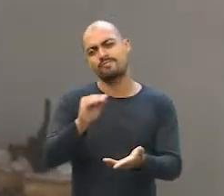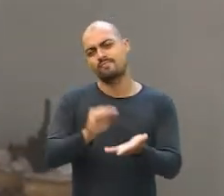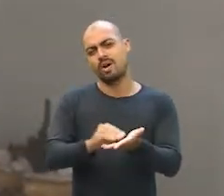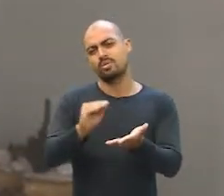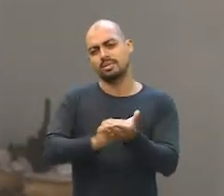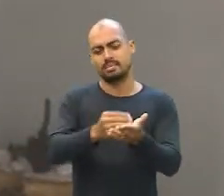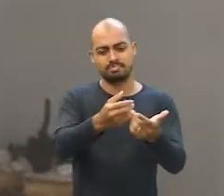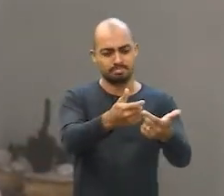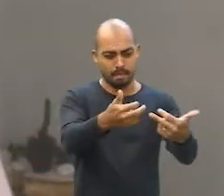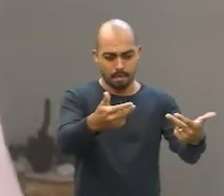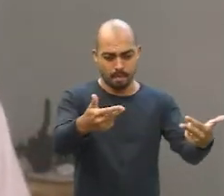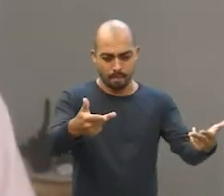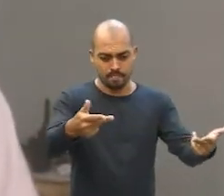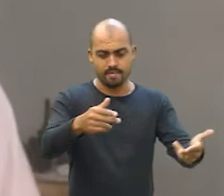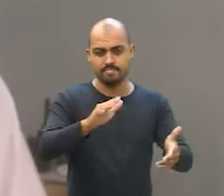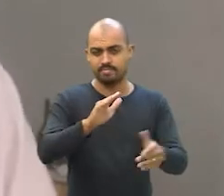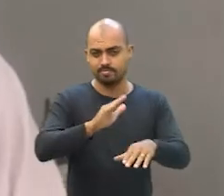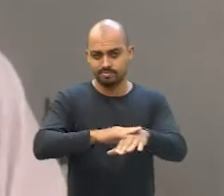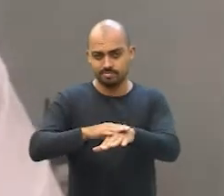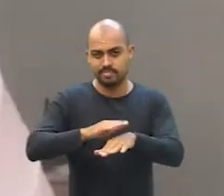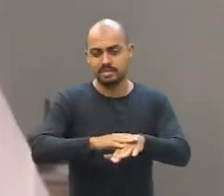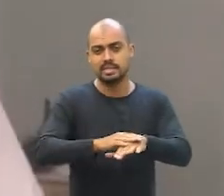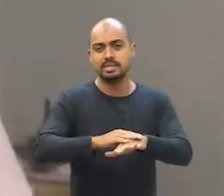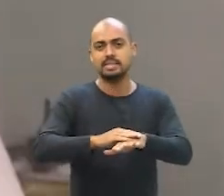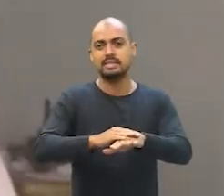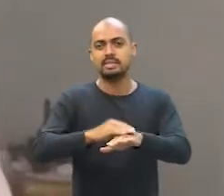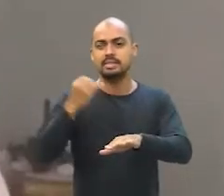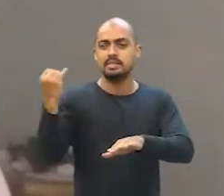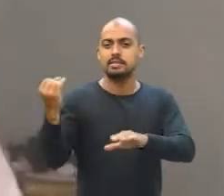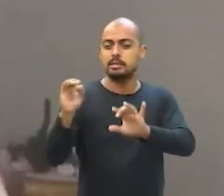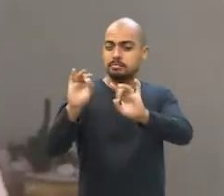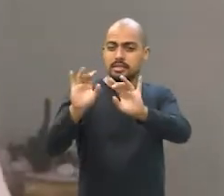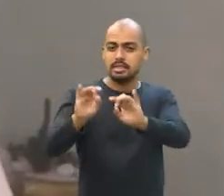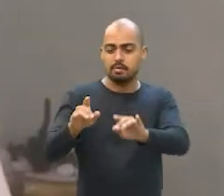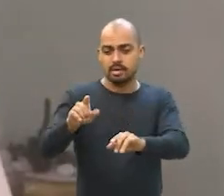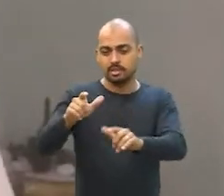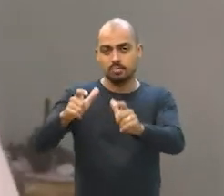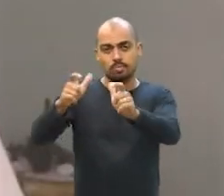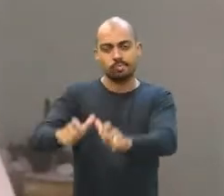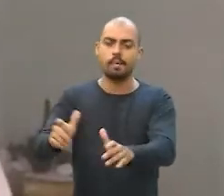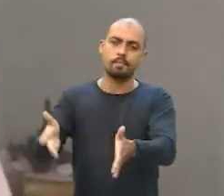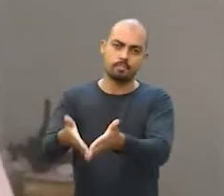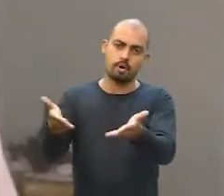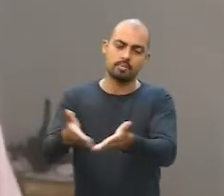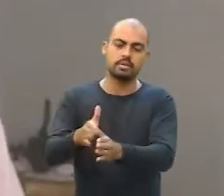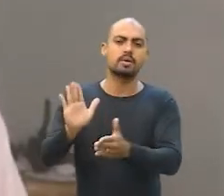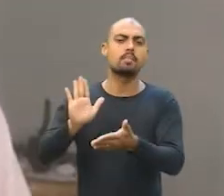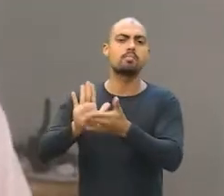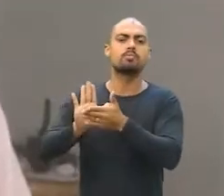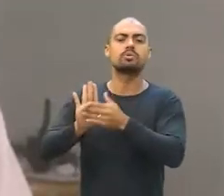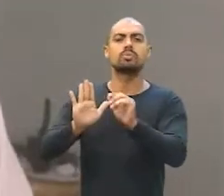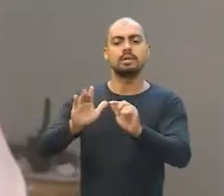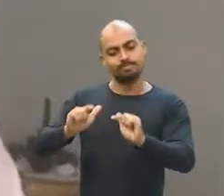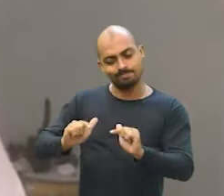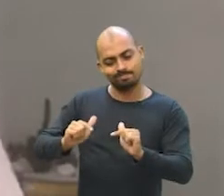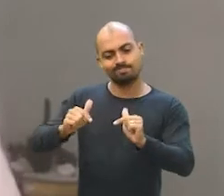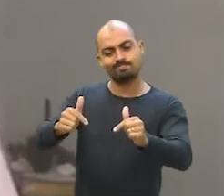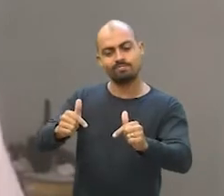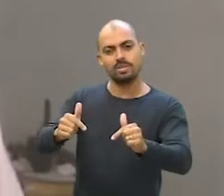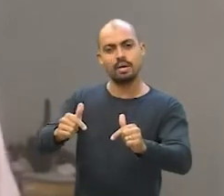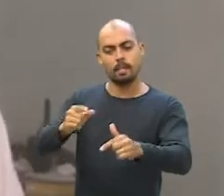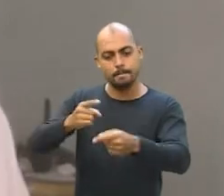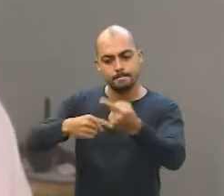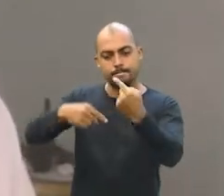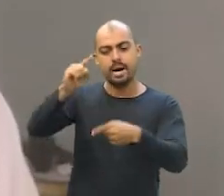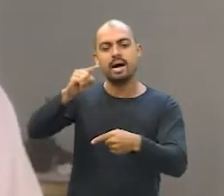falta muito a ser feito em nossa cidade, especialmente nas regiões mais carentes. E o nosso propósito é continuar